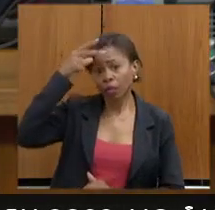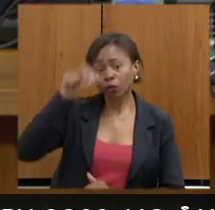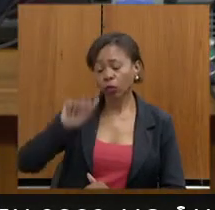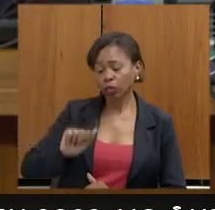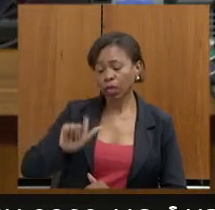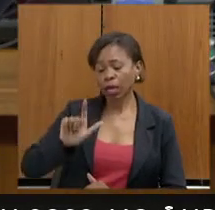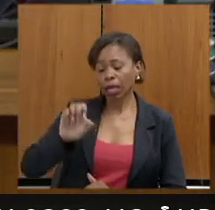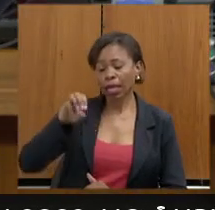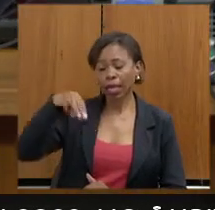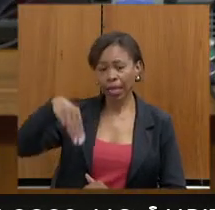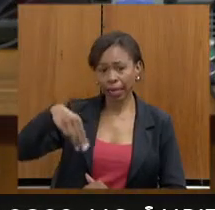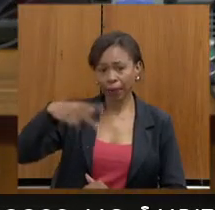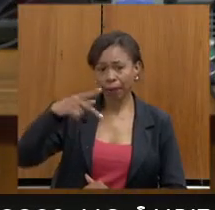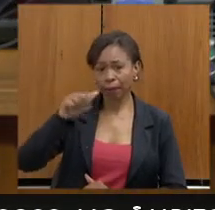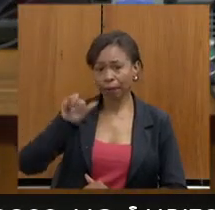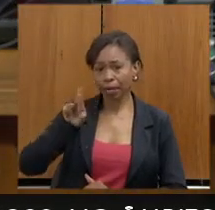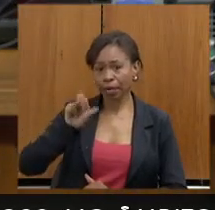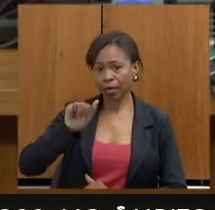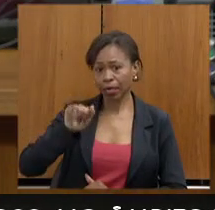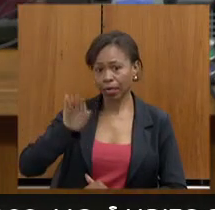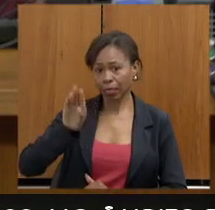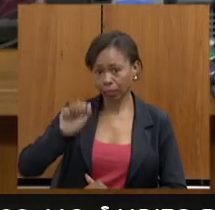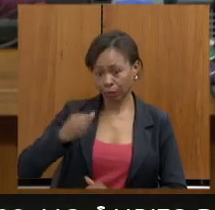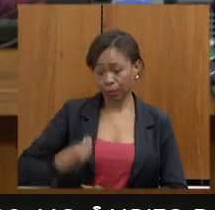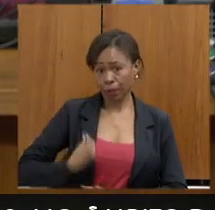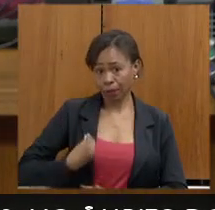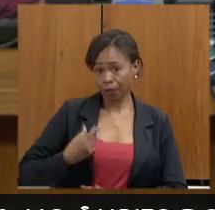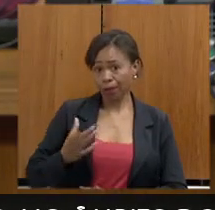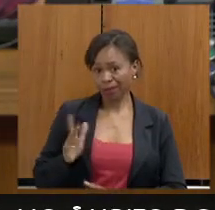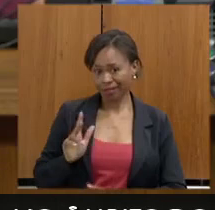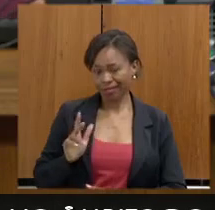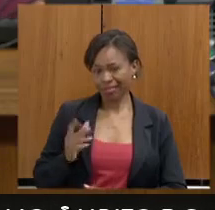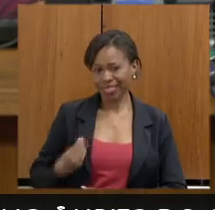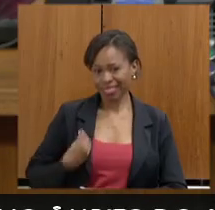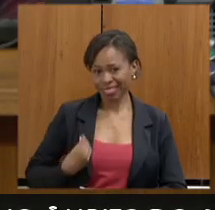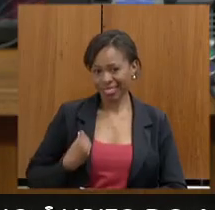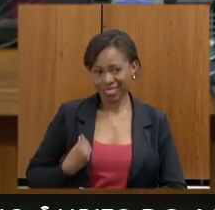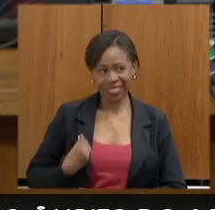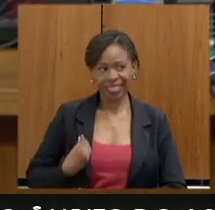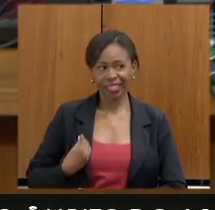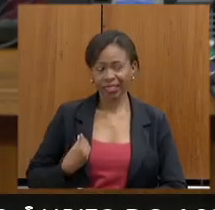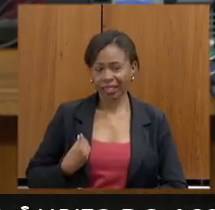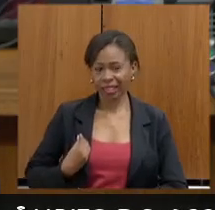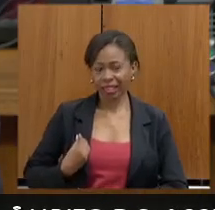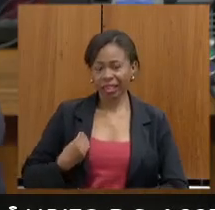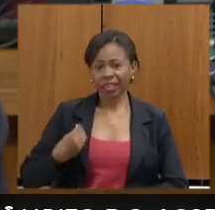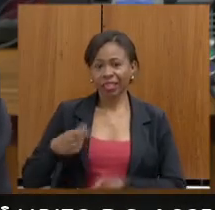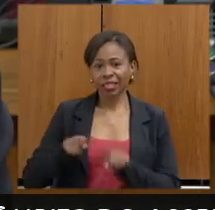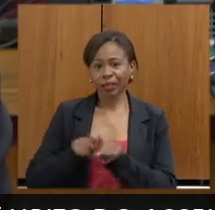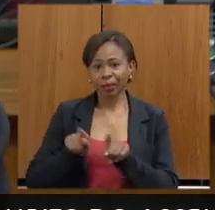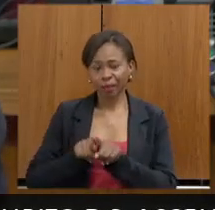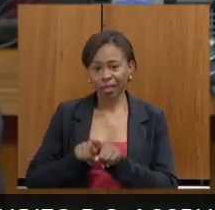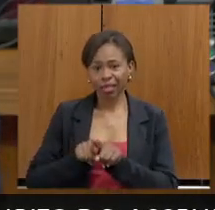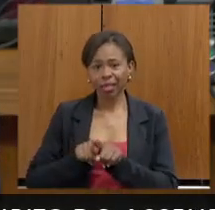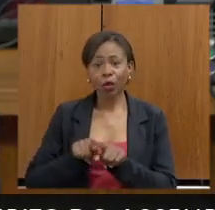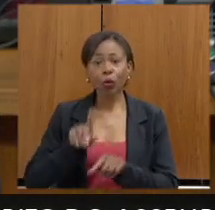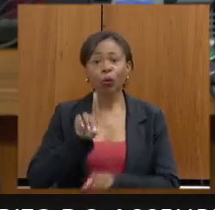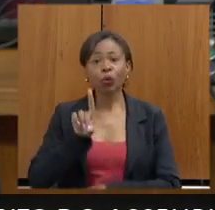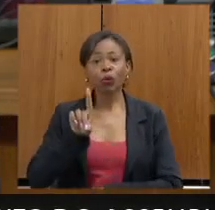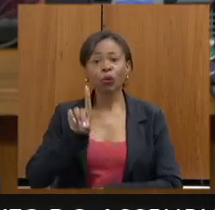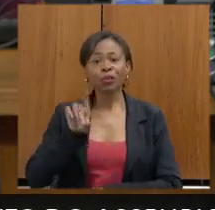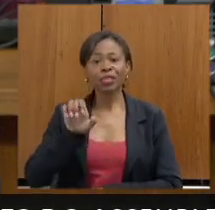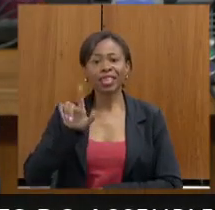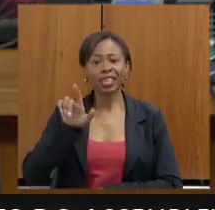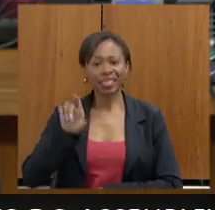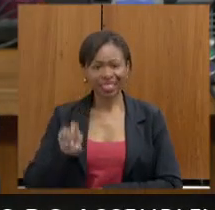Miguel Belmiro e do vice-prefeito de vista o Dedé então é que o nosso